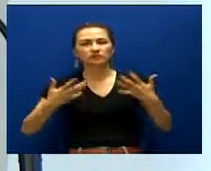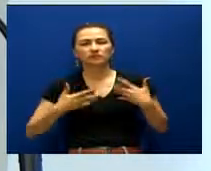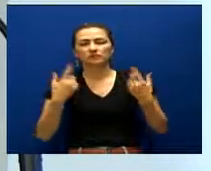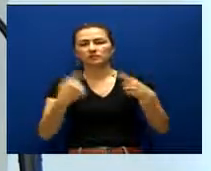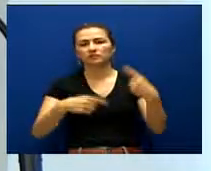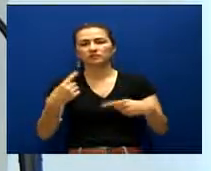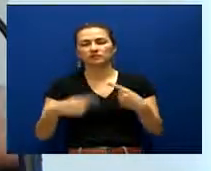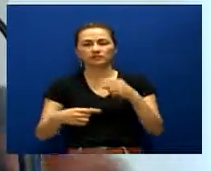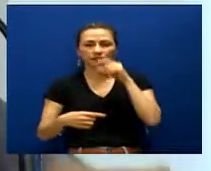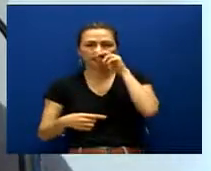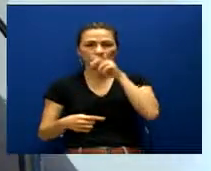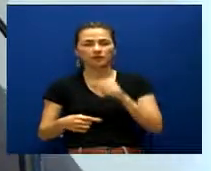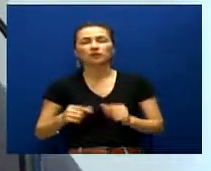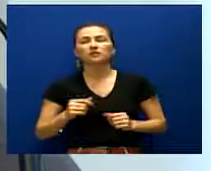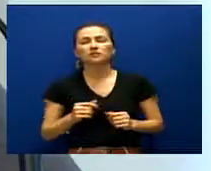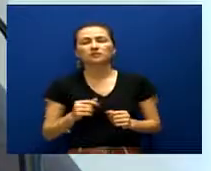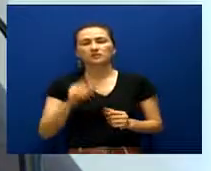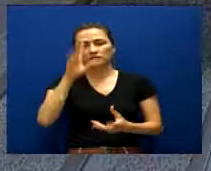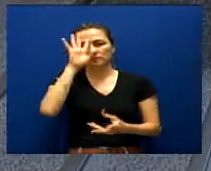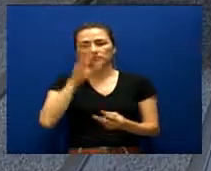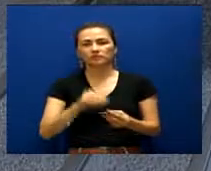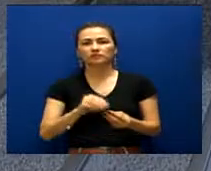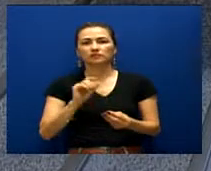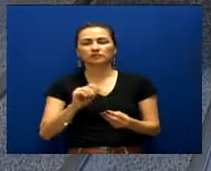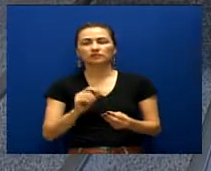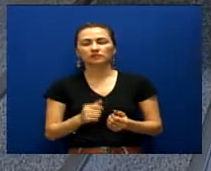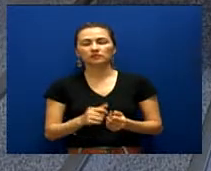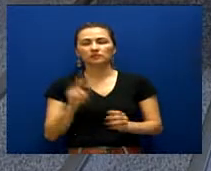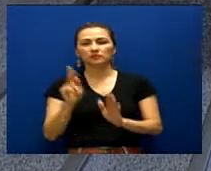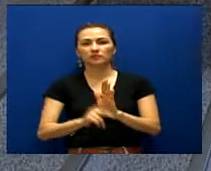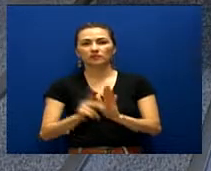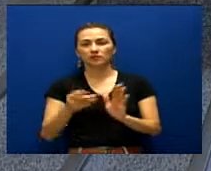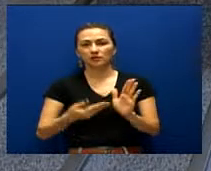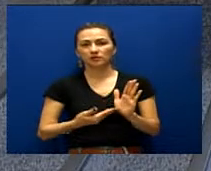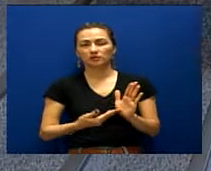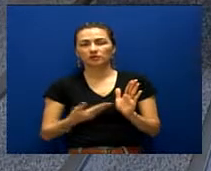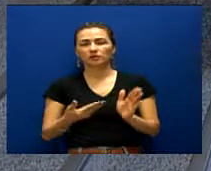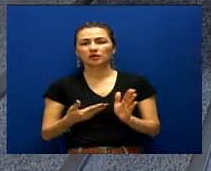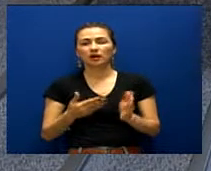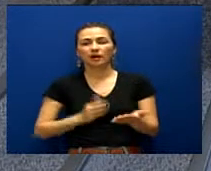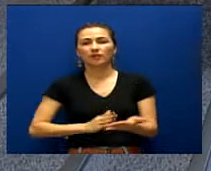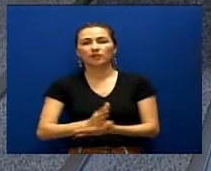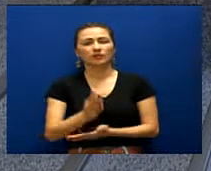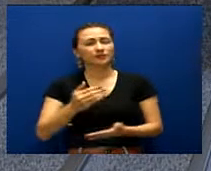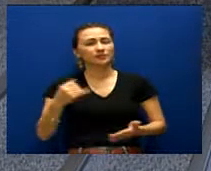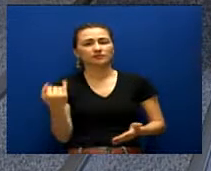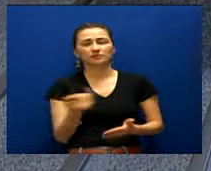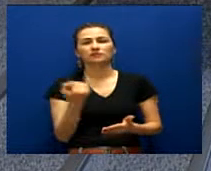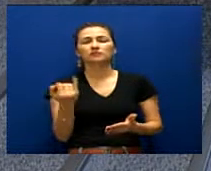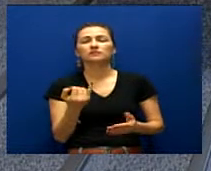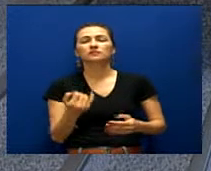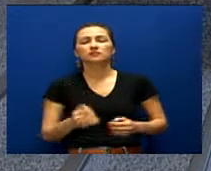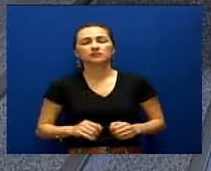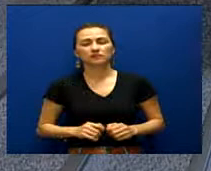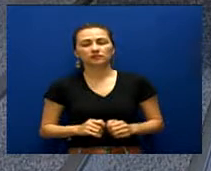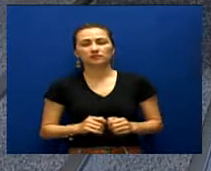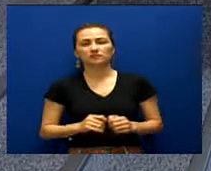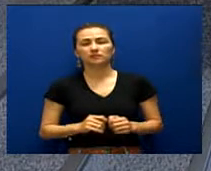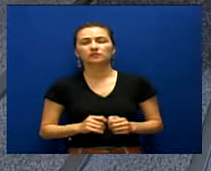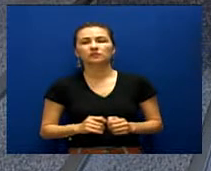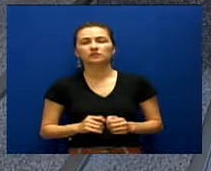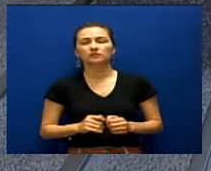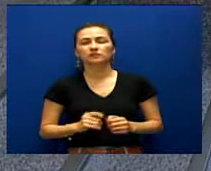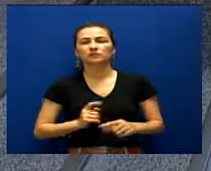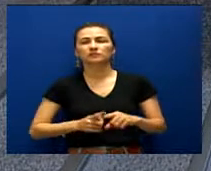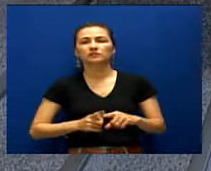conclusão da importância da aprovação desse projeto, considerando-se o